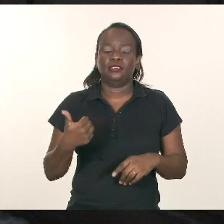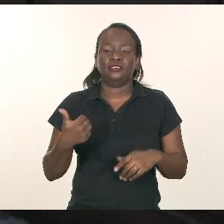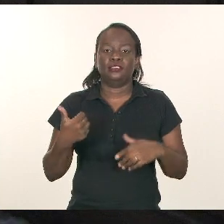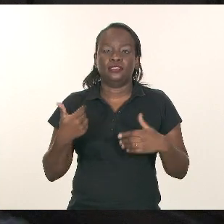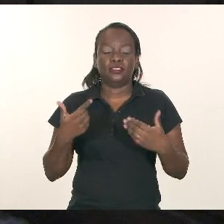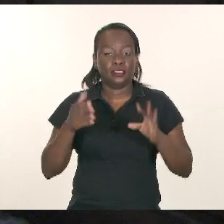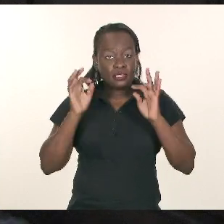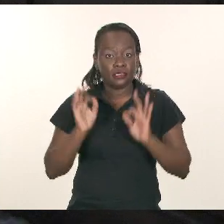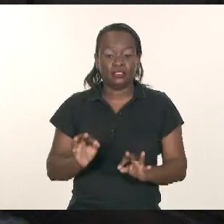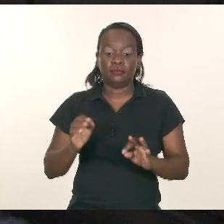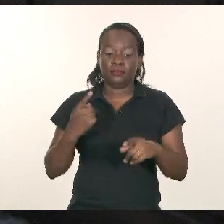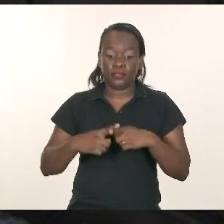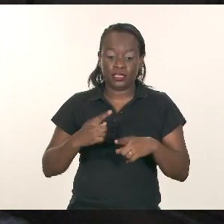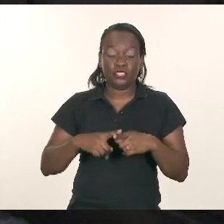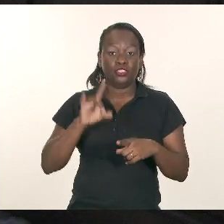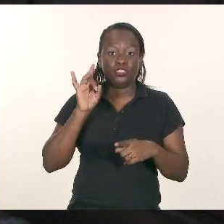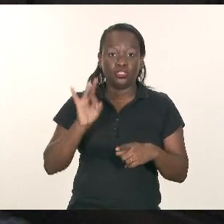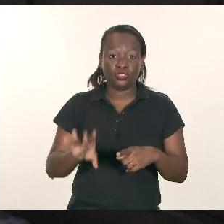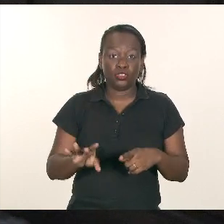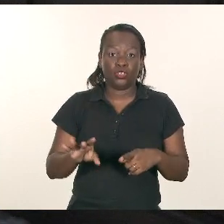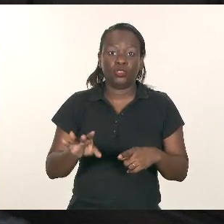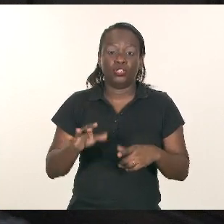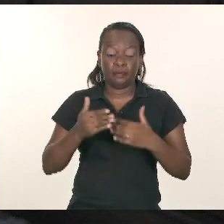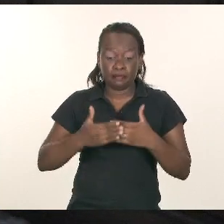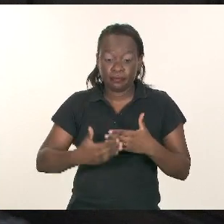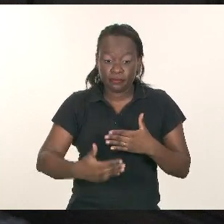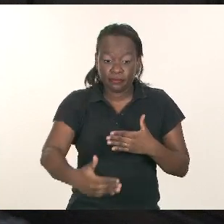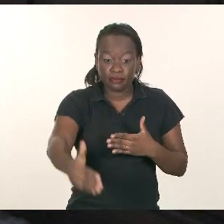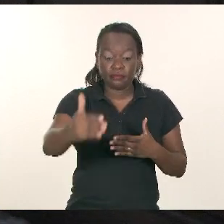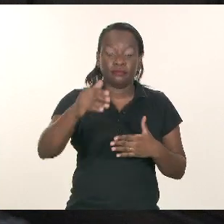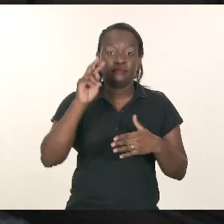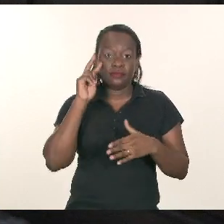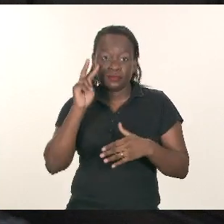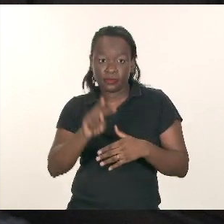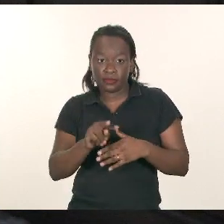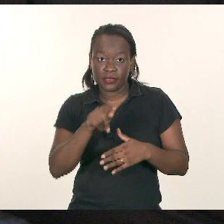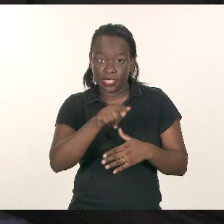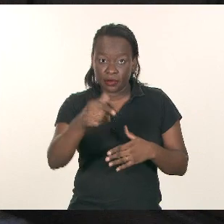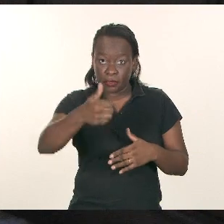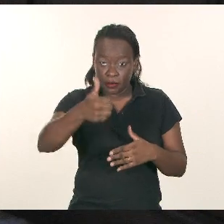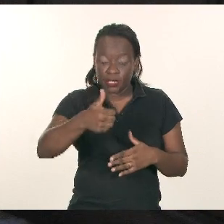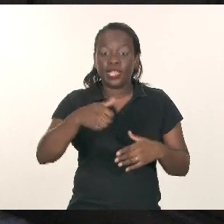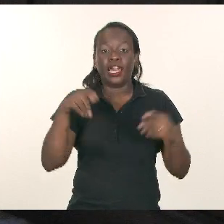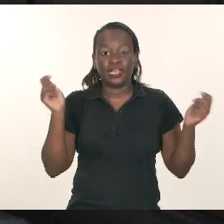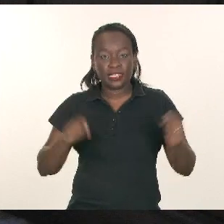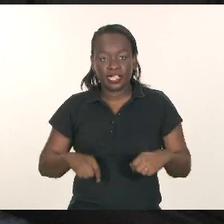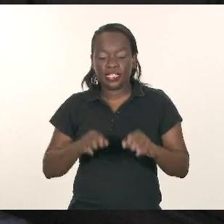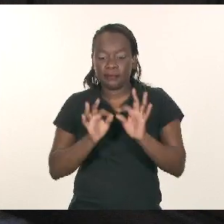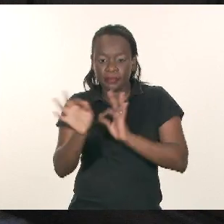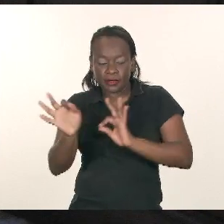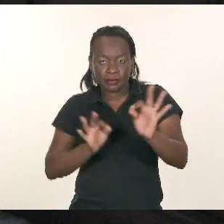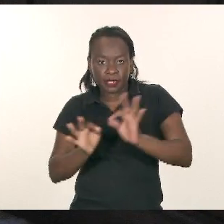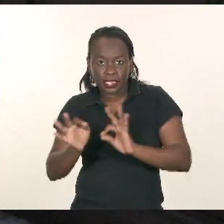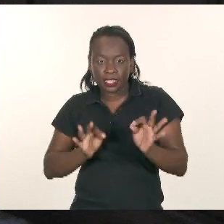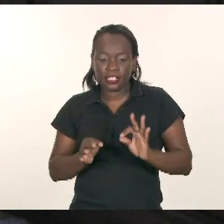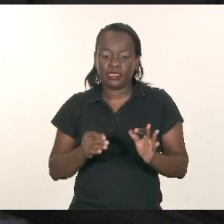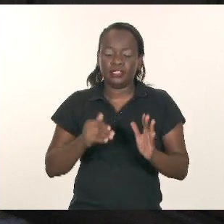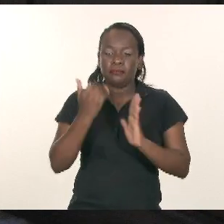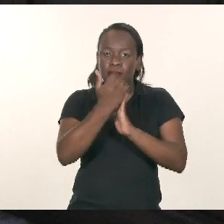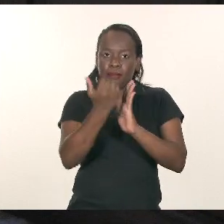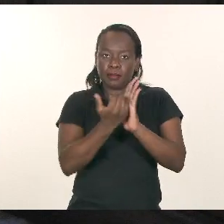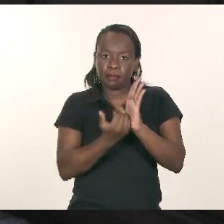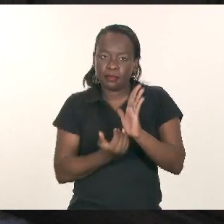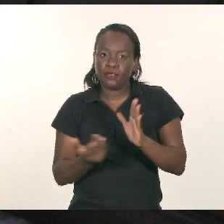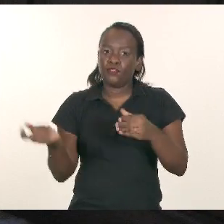é exatamente porque somente a partir desse olhar é que nós podemos traçar um protocolo